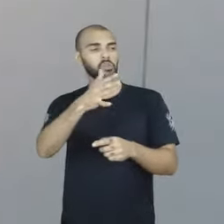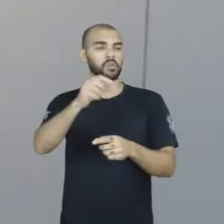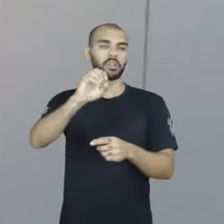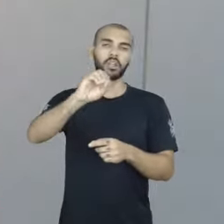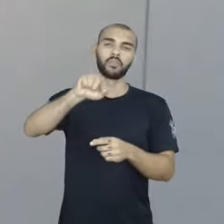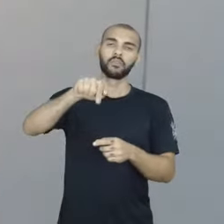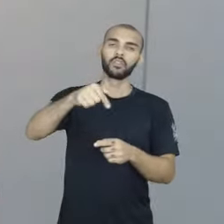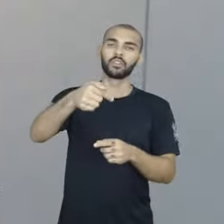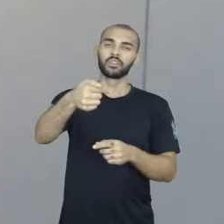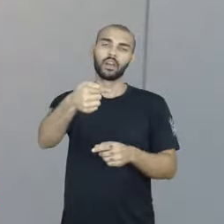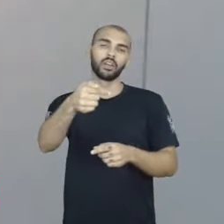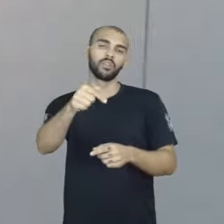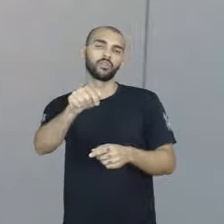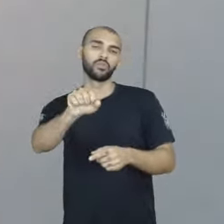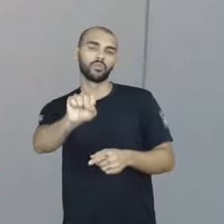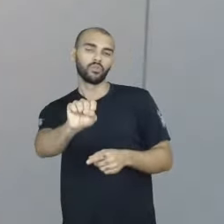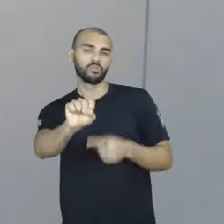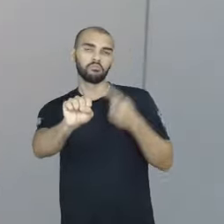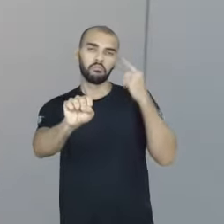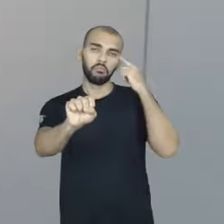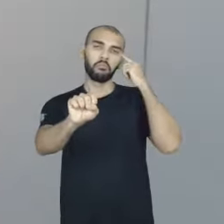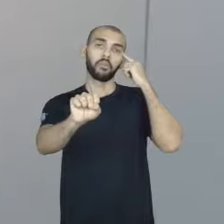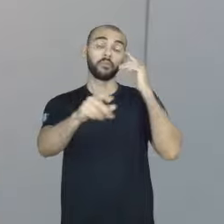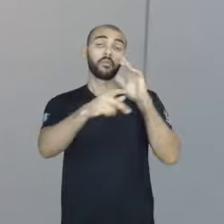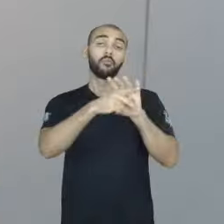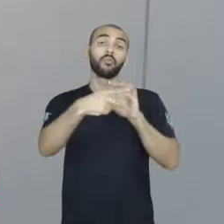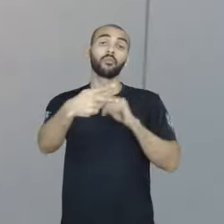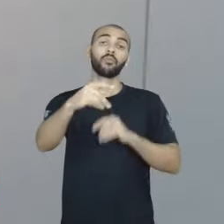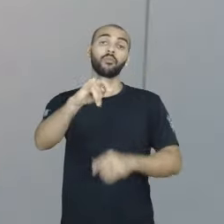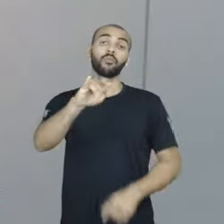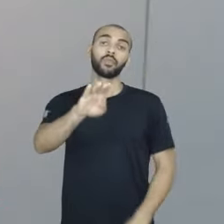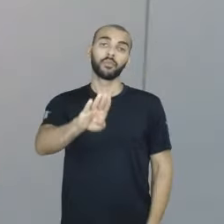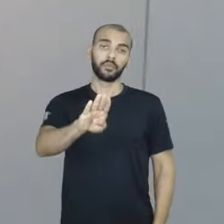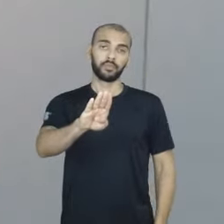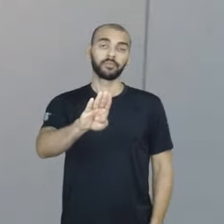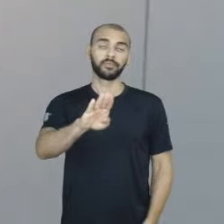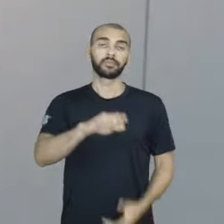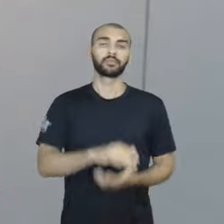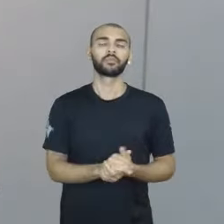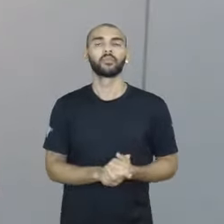0,7%, 0,8% para o PIB no ano.